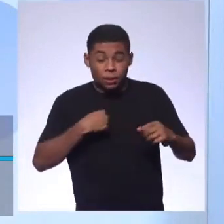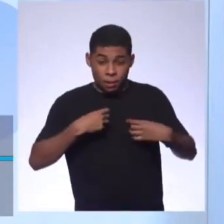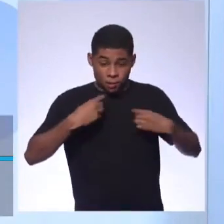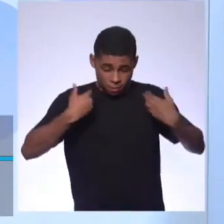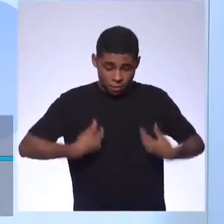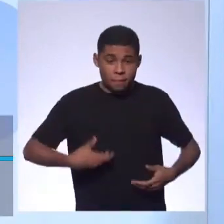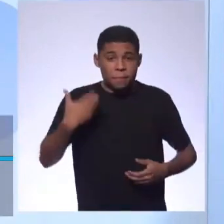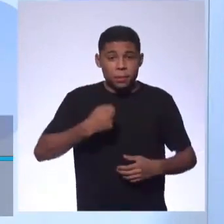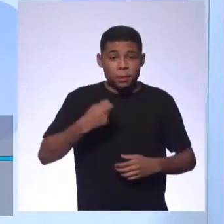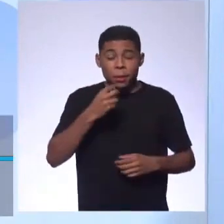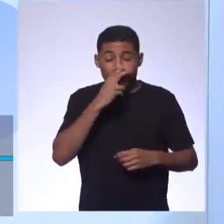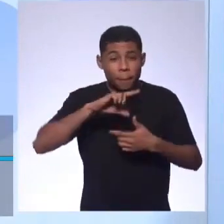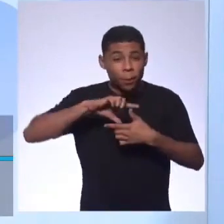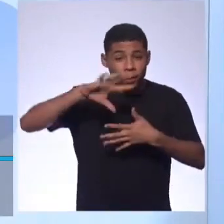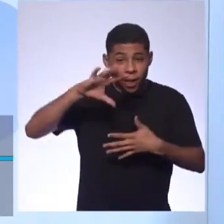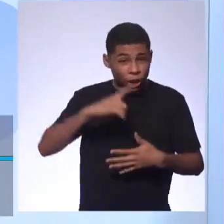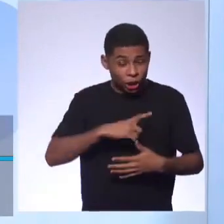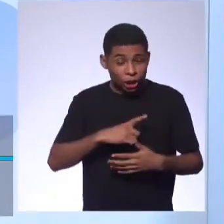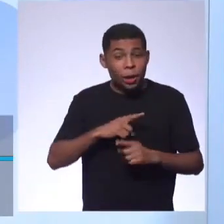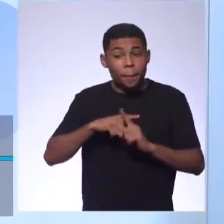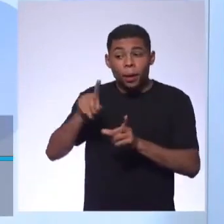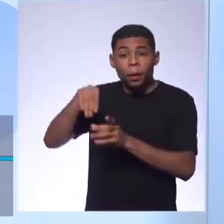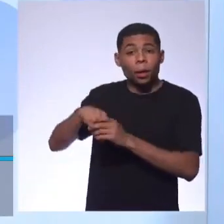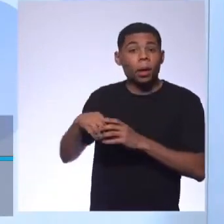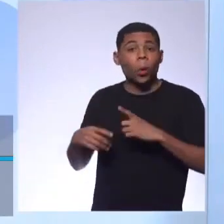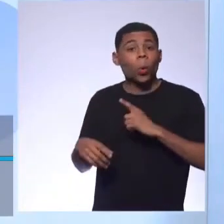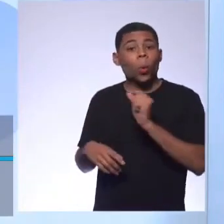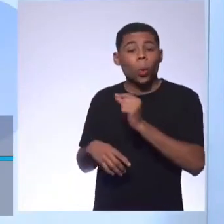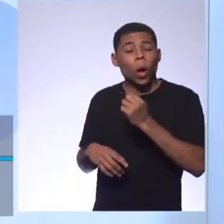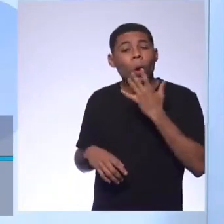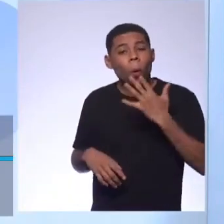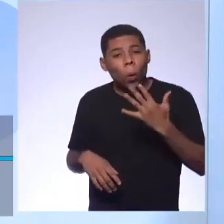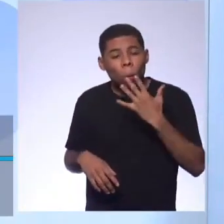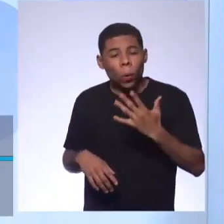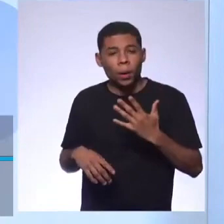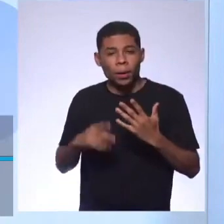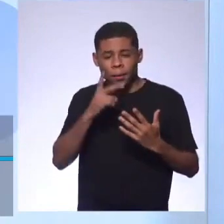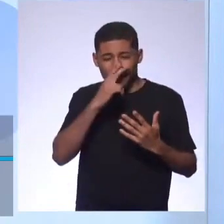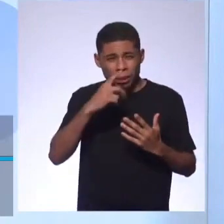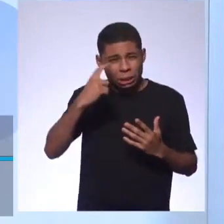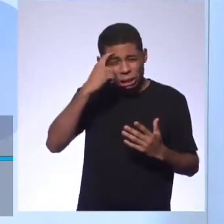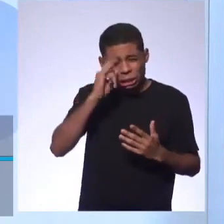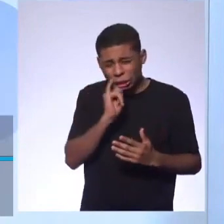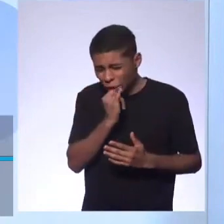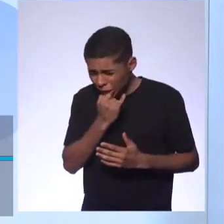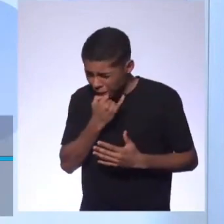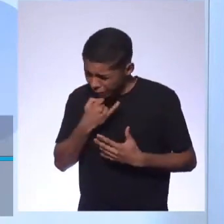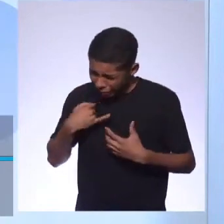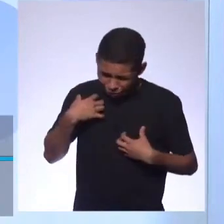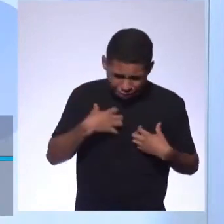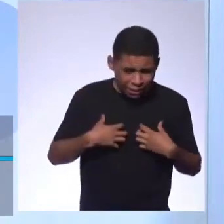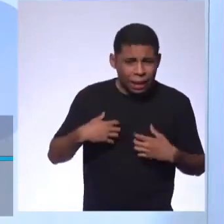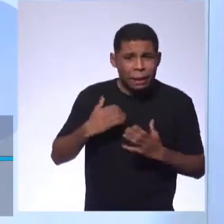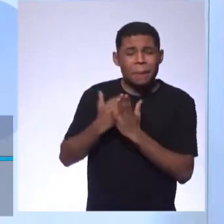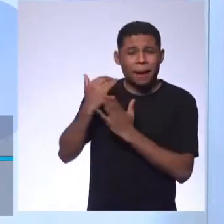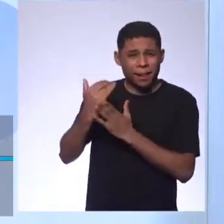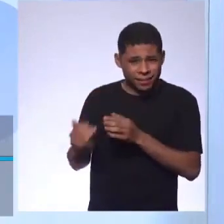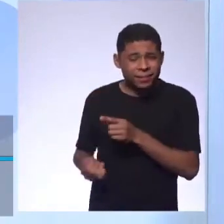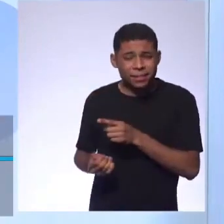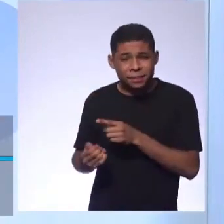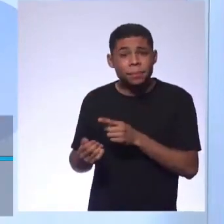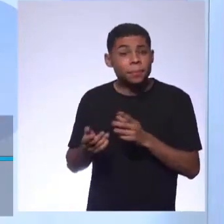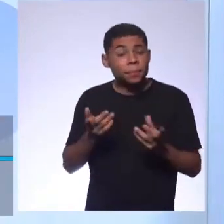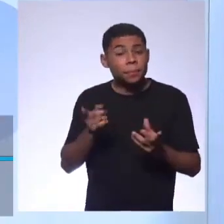essa modernidade, existe aí a ausência de cores, melancolias e mercadorias espreitam-me. Então, é